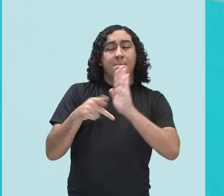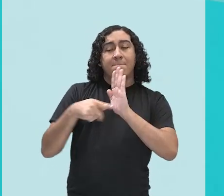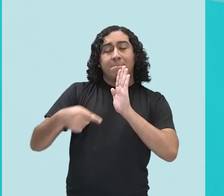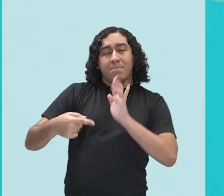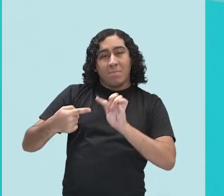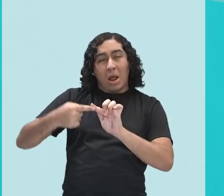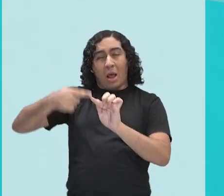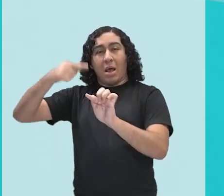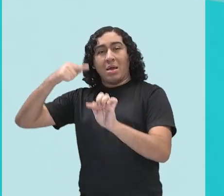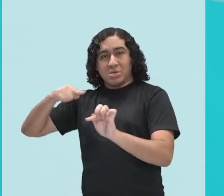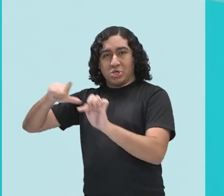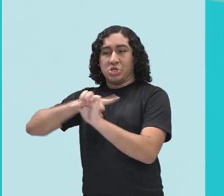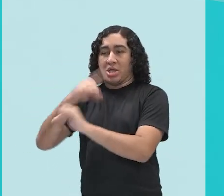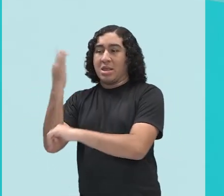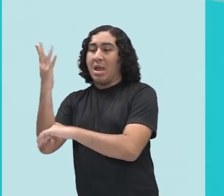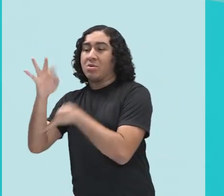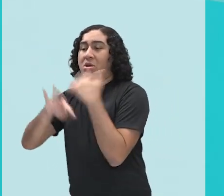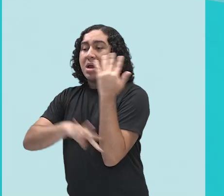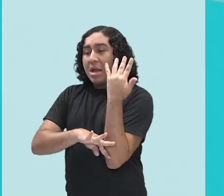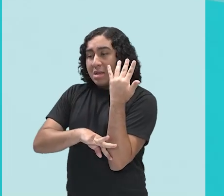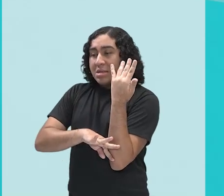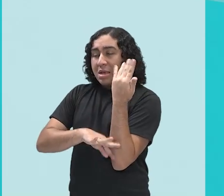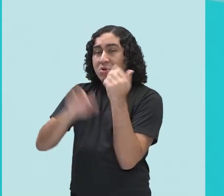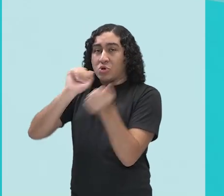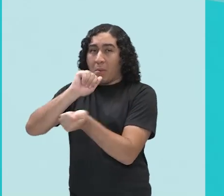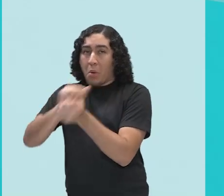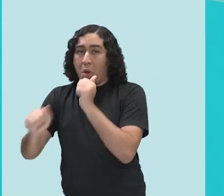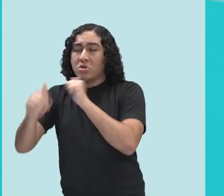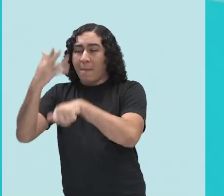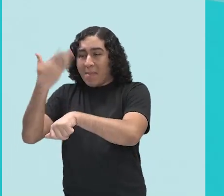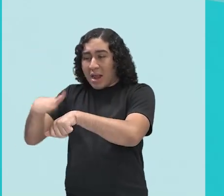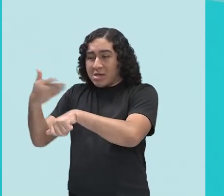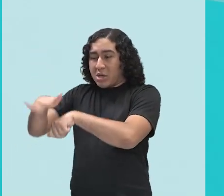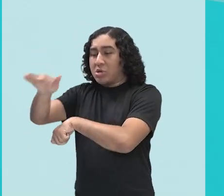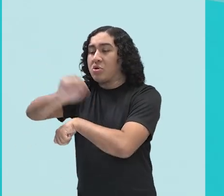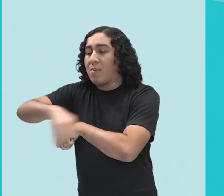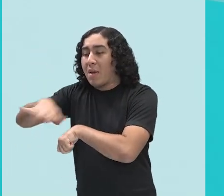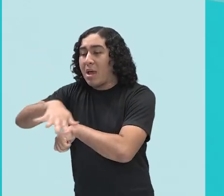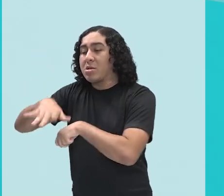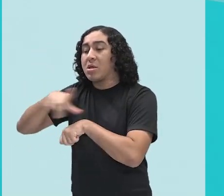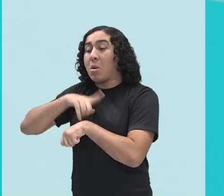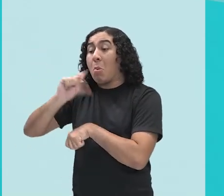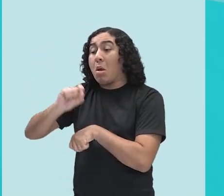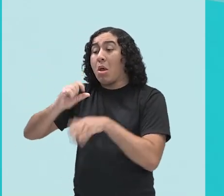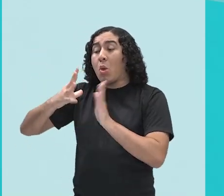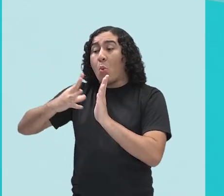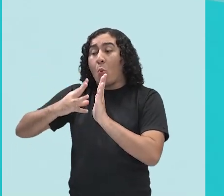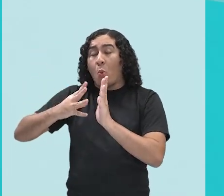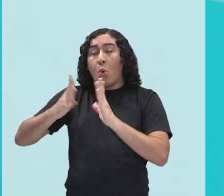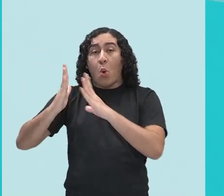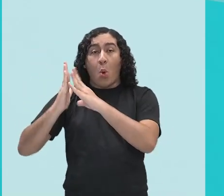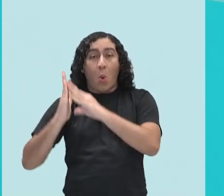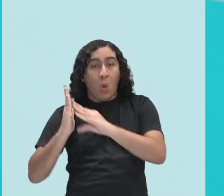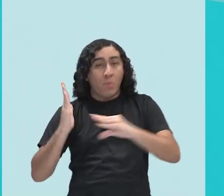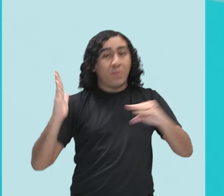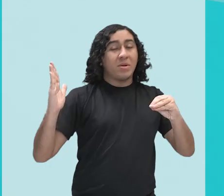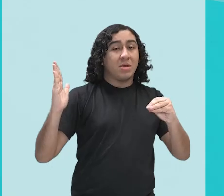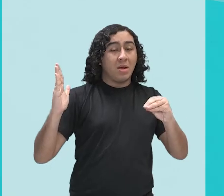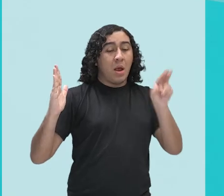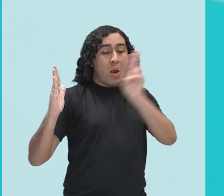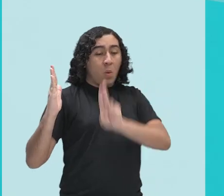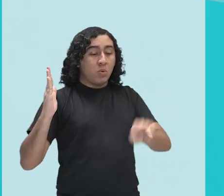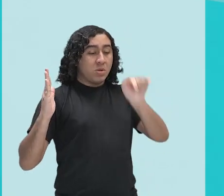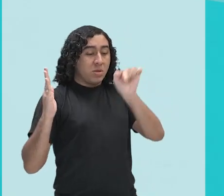de aventura na natureza, adaptando o material para que fossem utilizadas nos